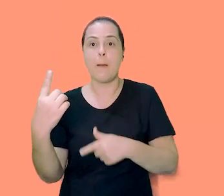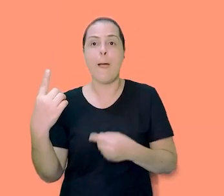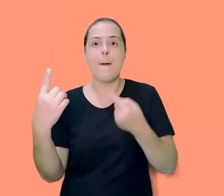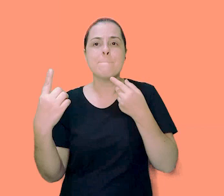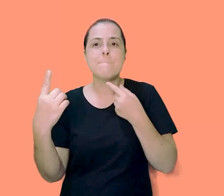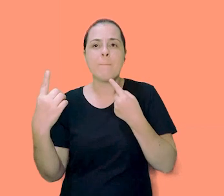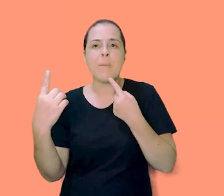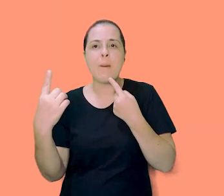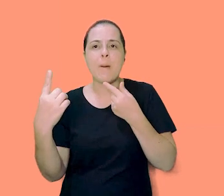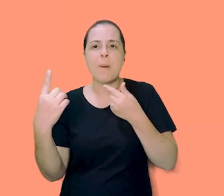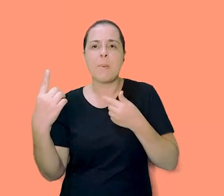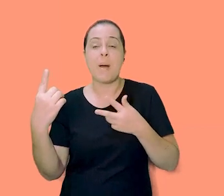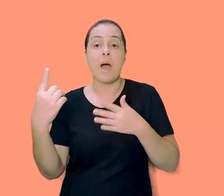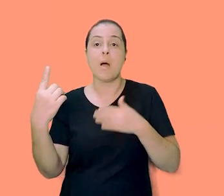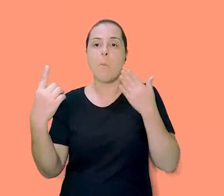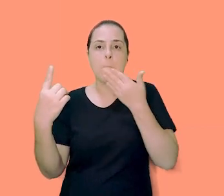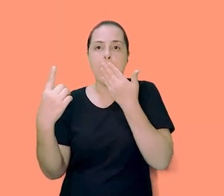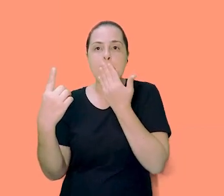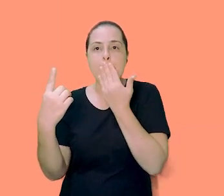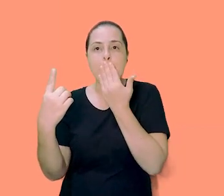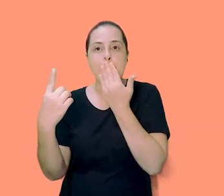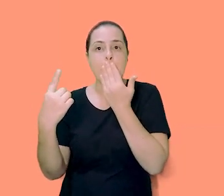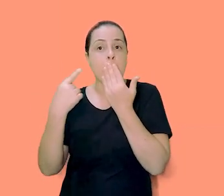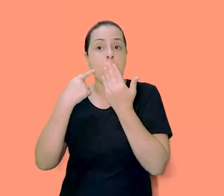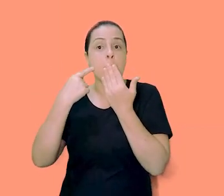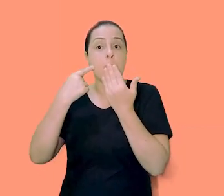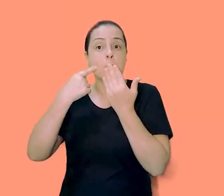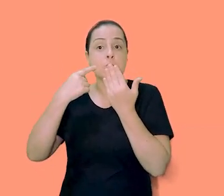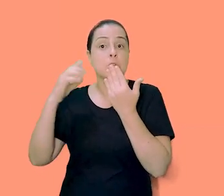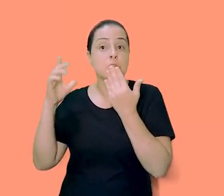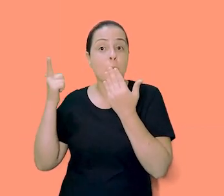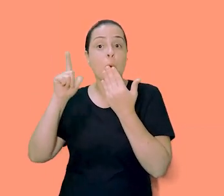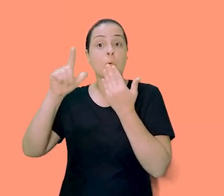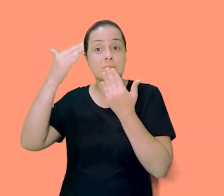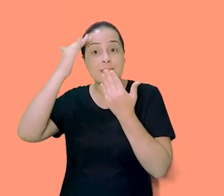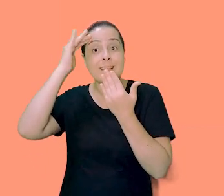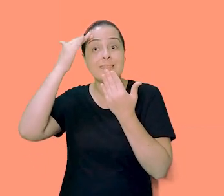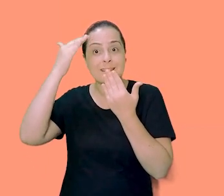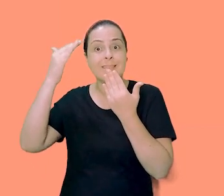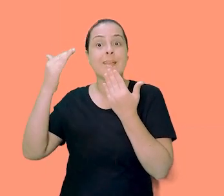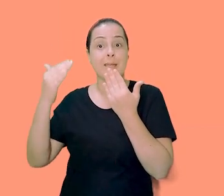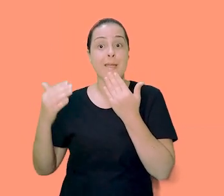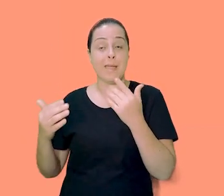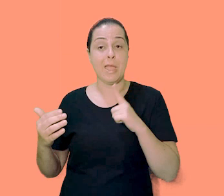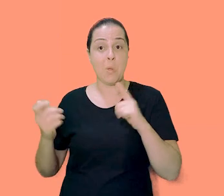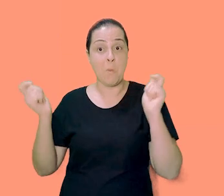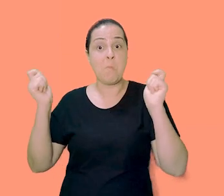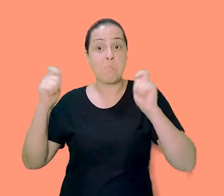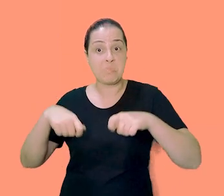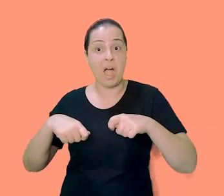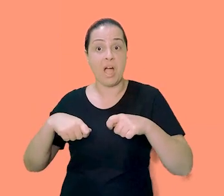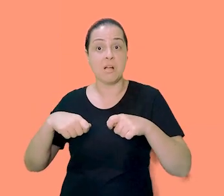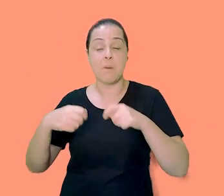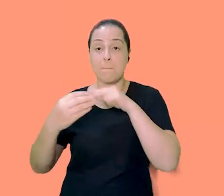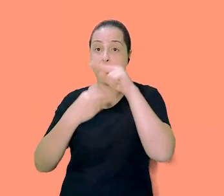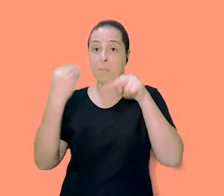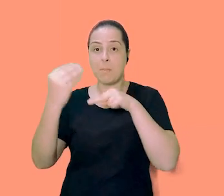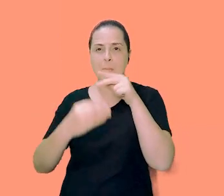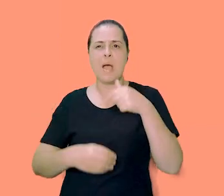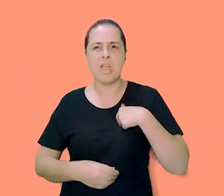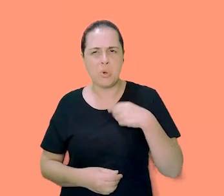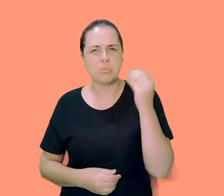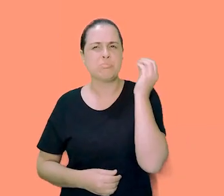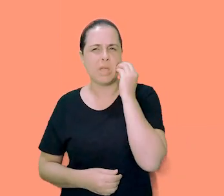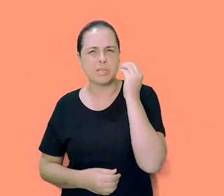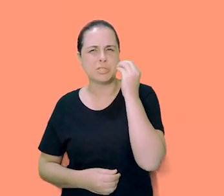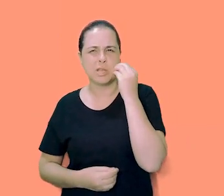lábio mesmo, mas eu conseguia pegar pela bochecha. Pela bochecha. Eu tive uma capacidade muito boa de fazer leitura labial, mas não fiz alguns testes. A